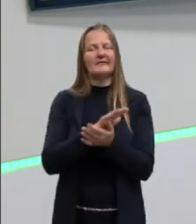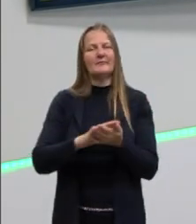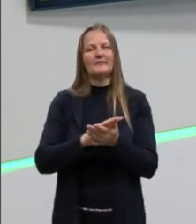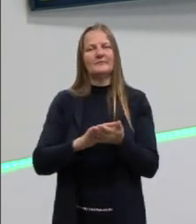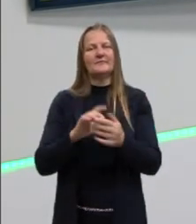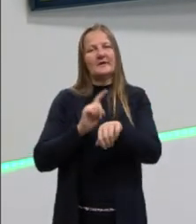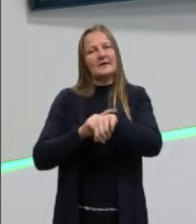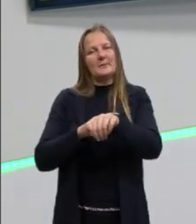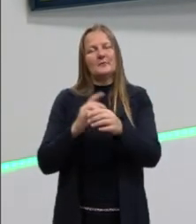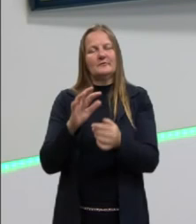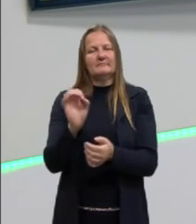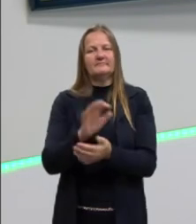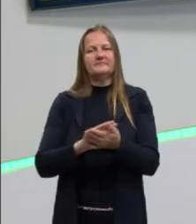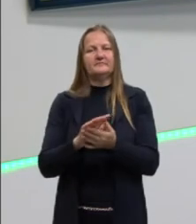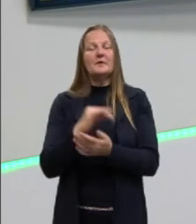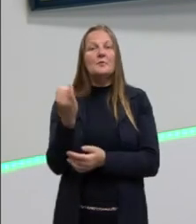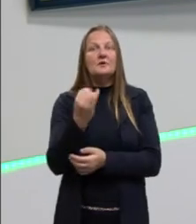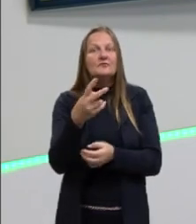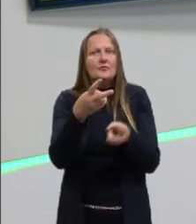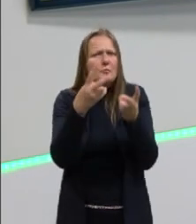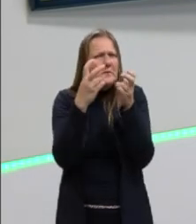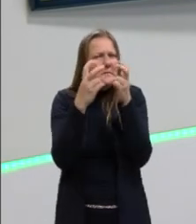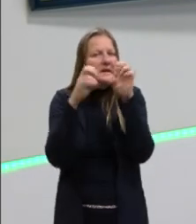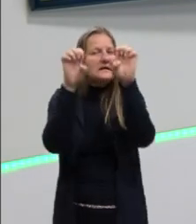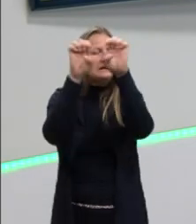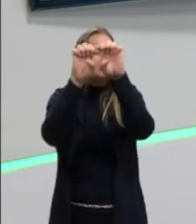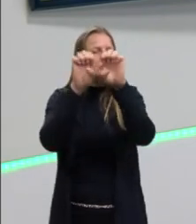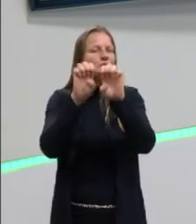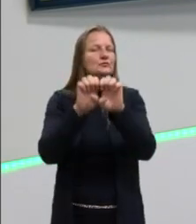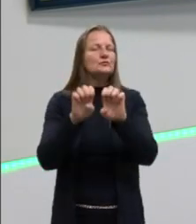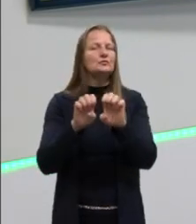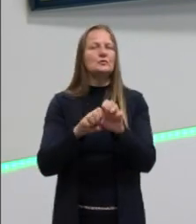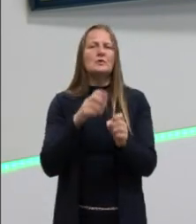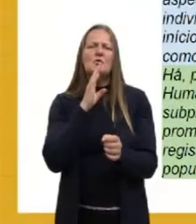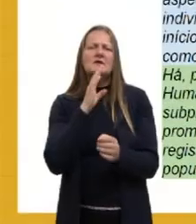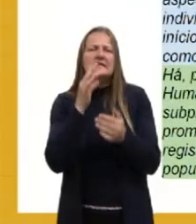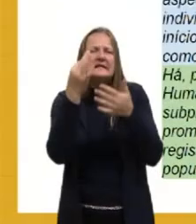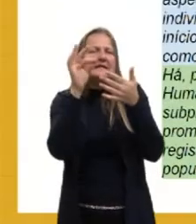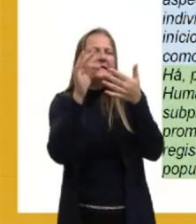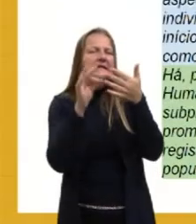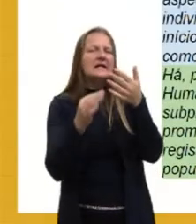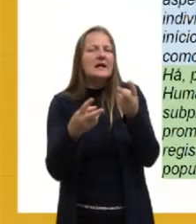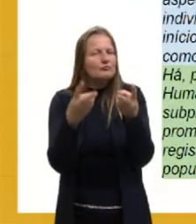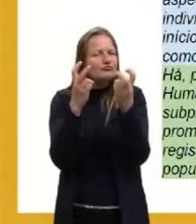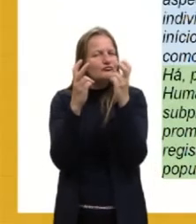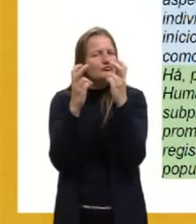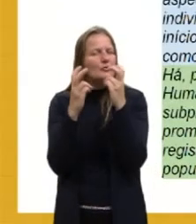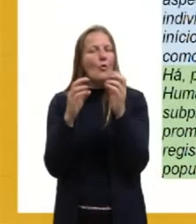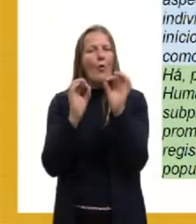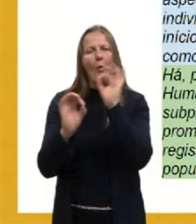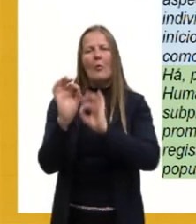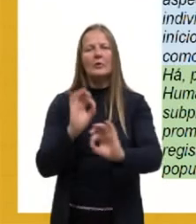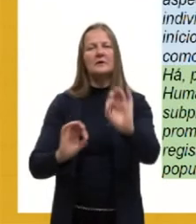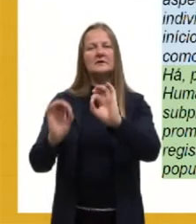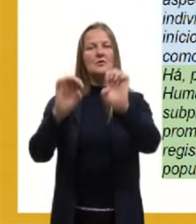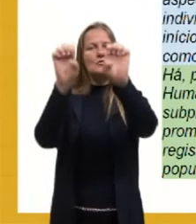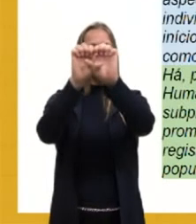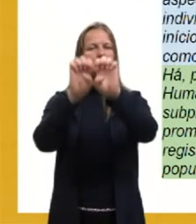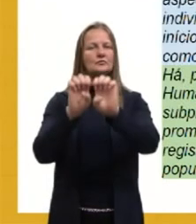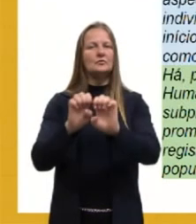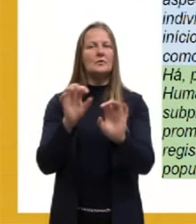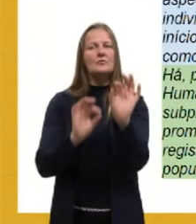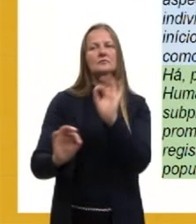o importante é a gente olhar para esse texto enxergar a estrutura